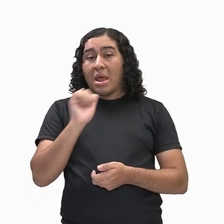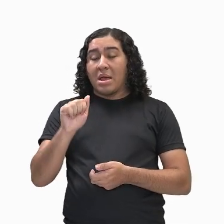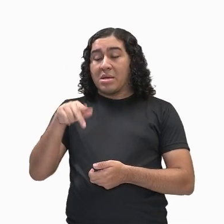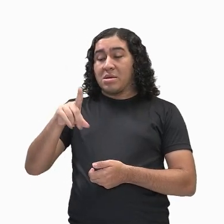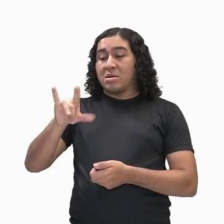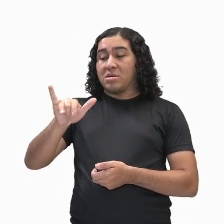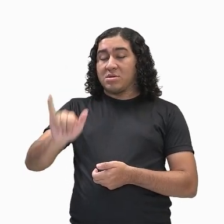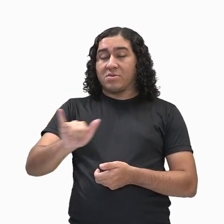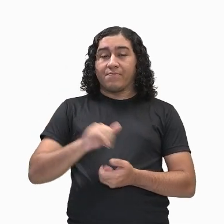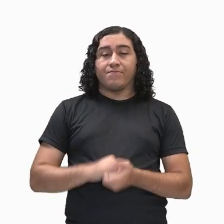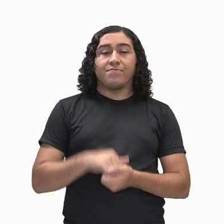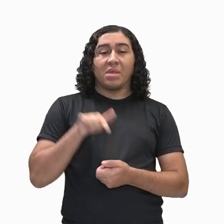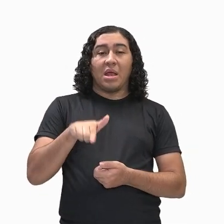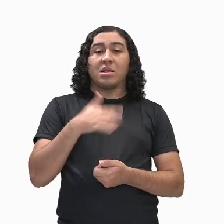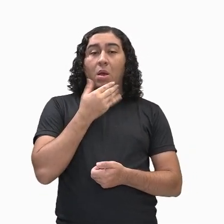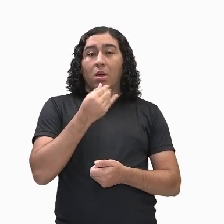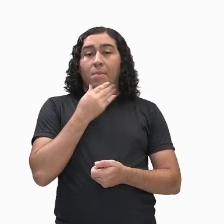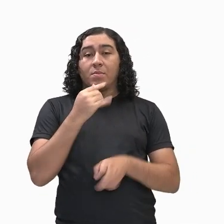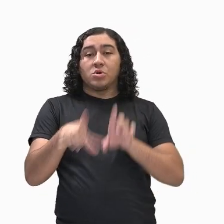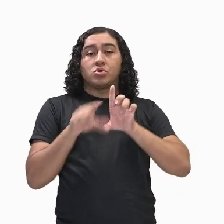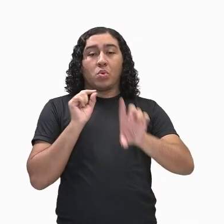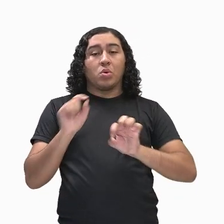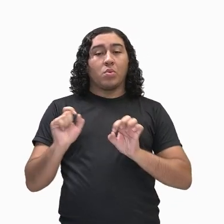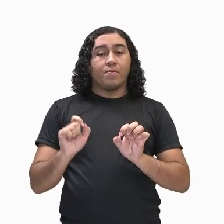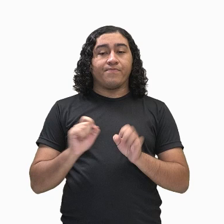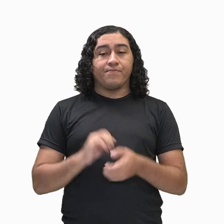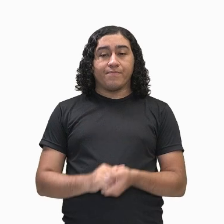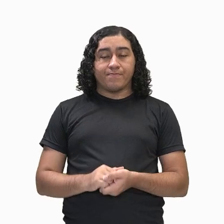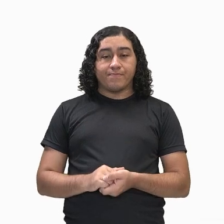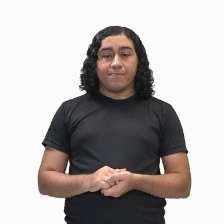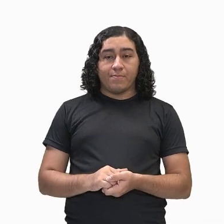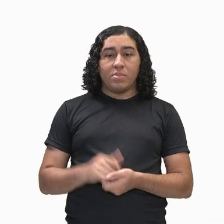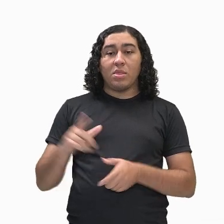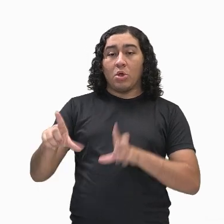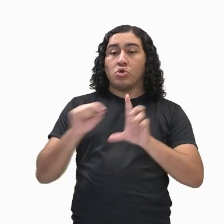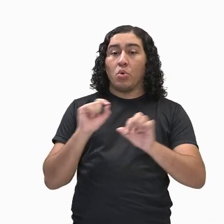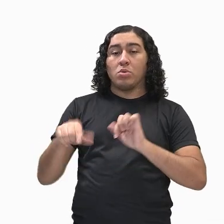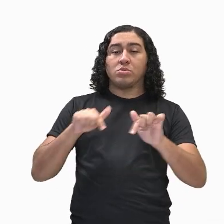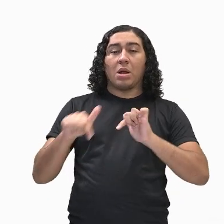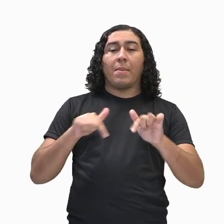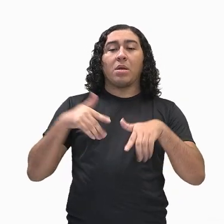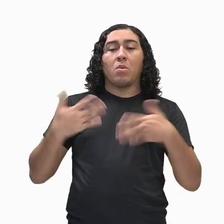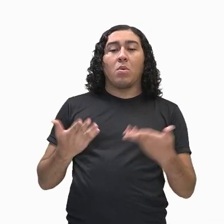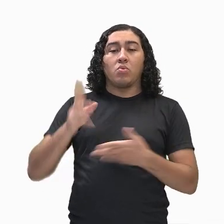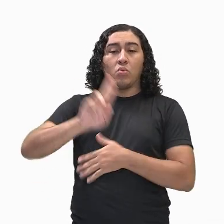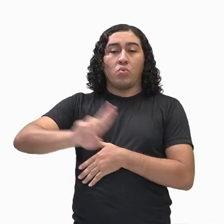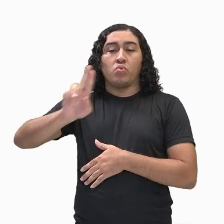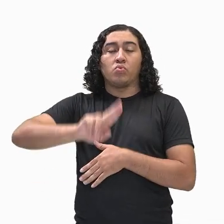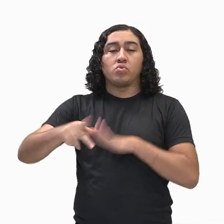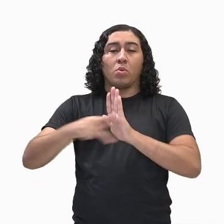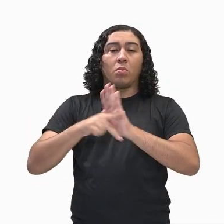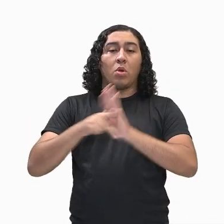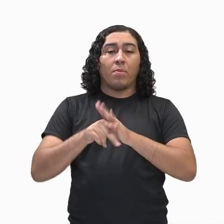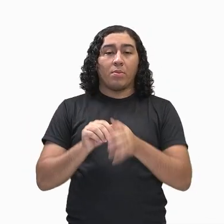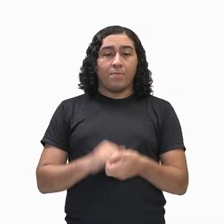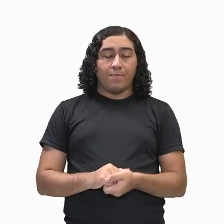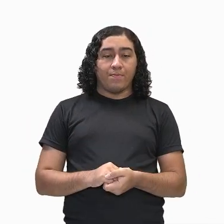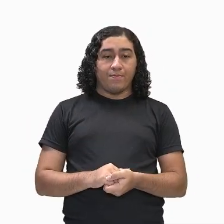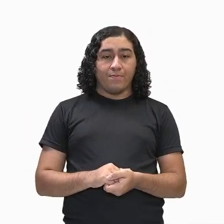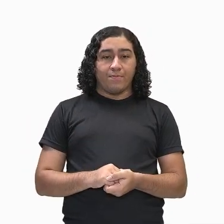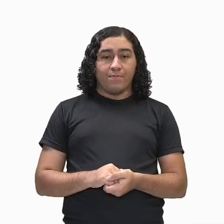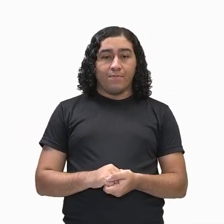ele escolheu, né, ele escolheu trabalhar com as latas das